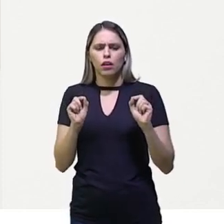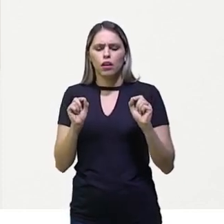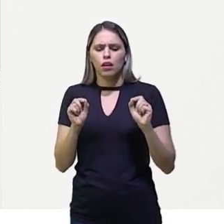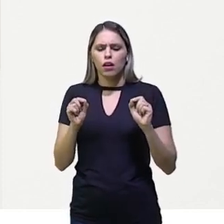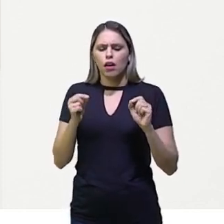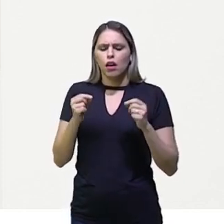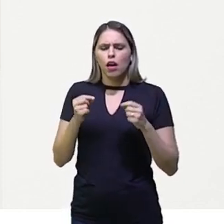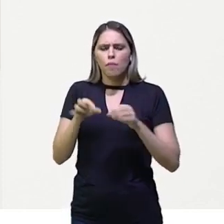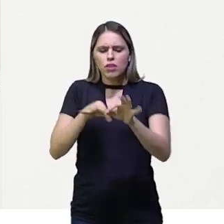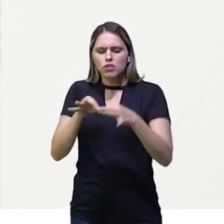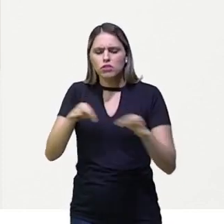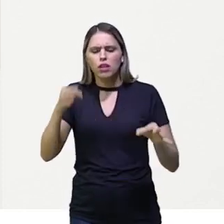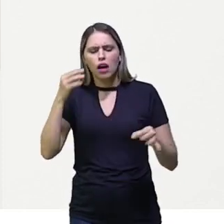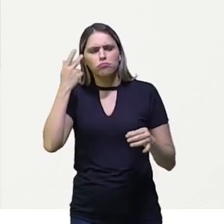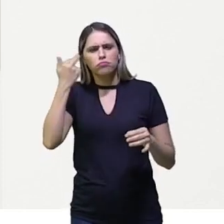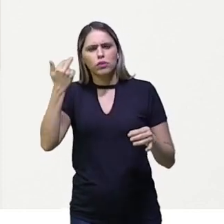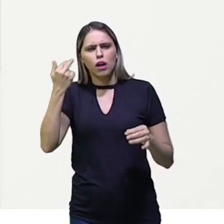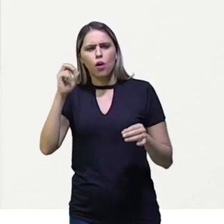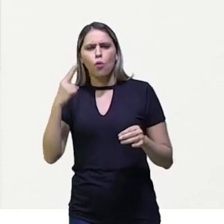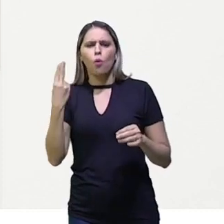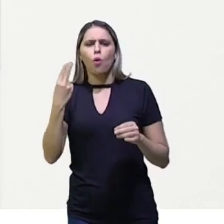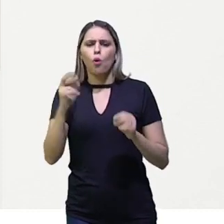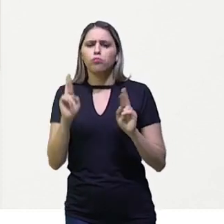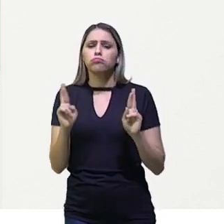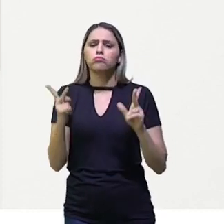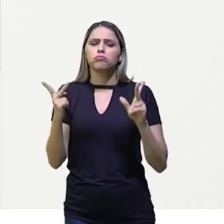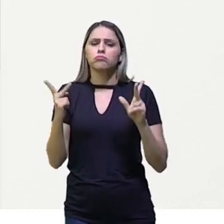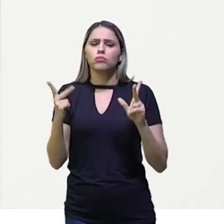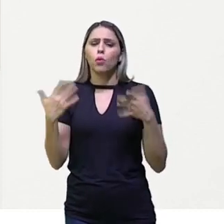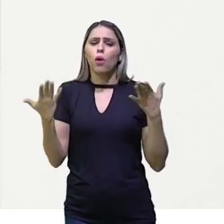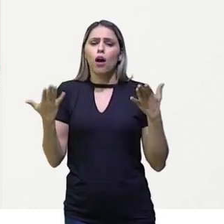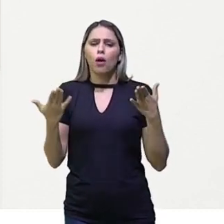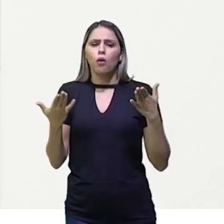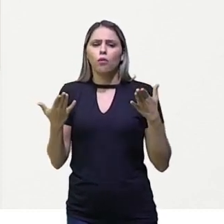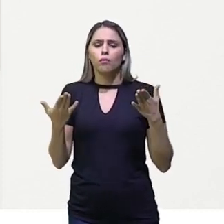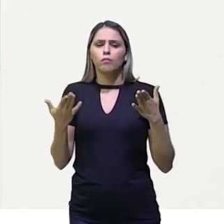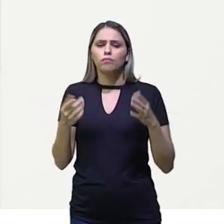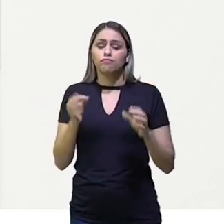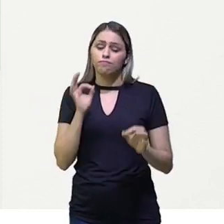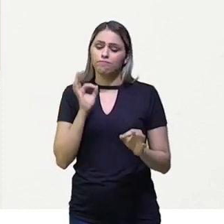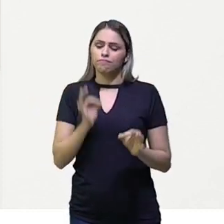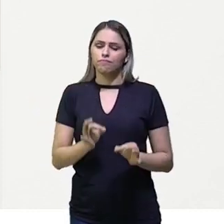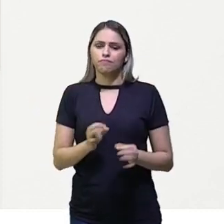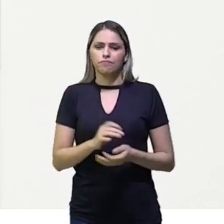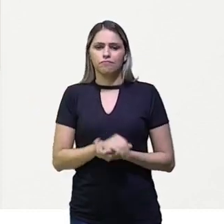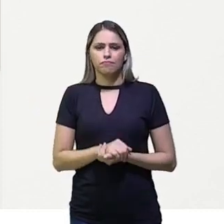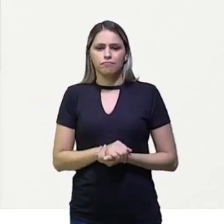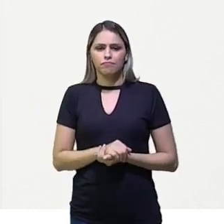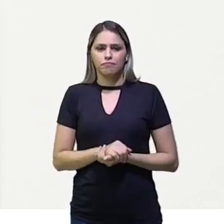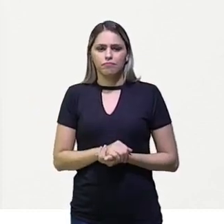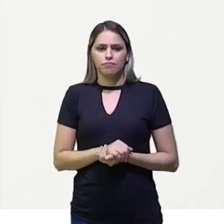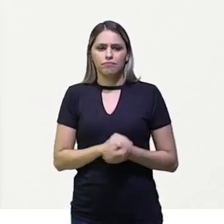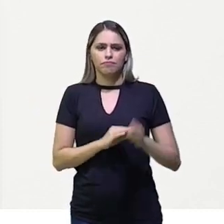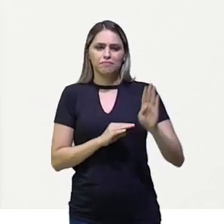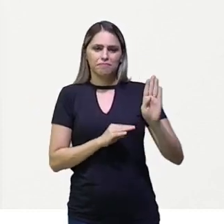convencional ou não convencional? Marcou a resposta certa? Então vamos conferir.